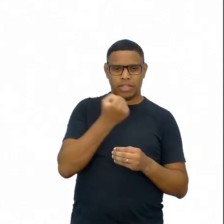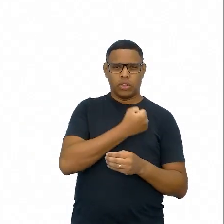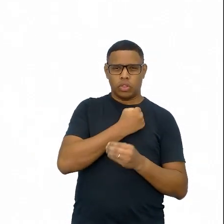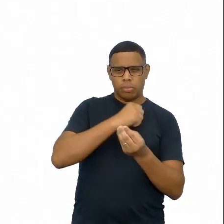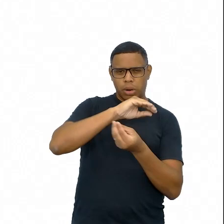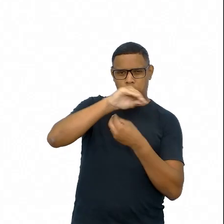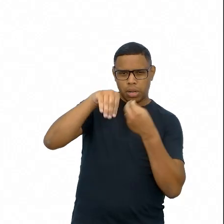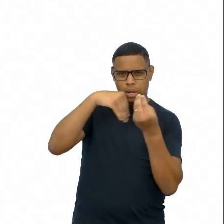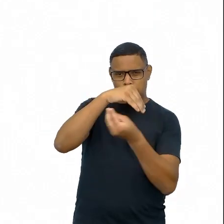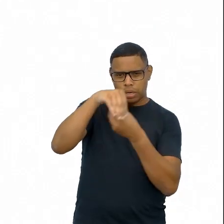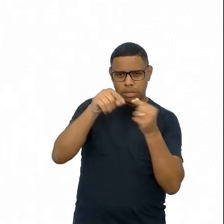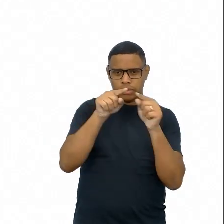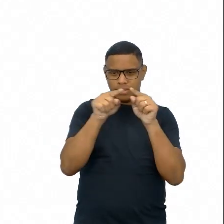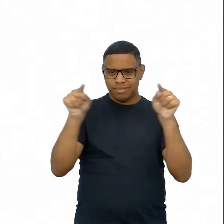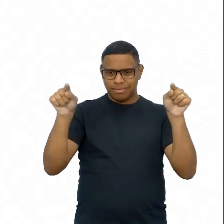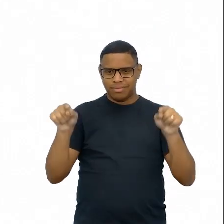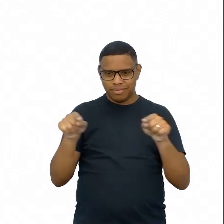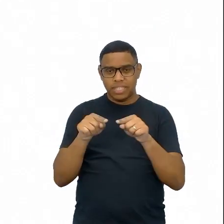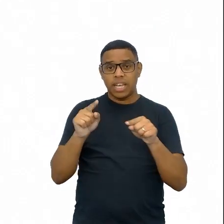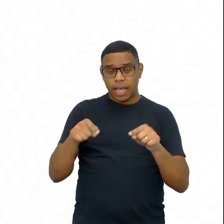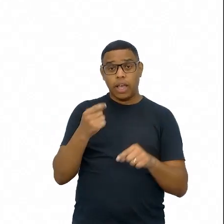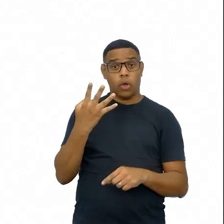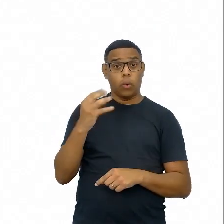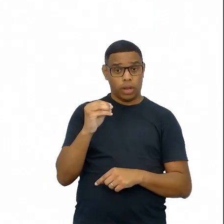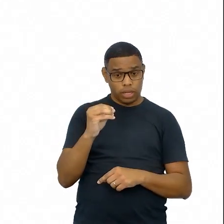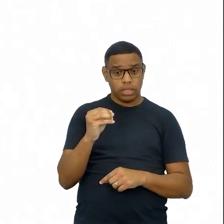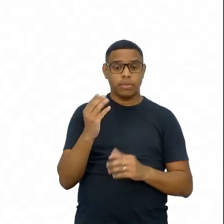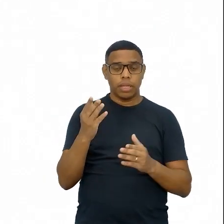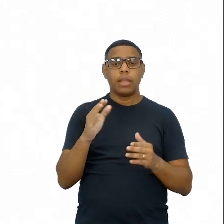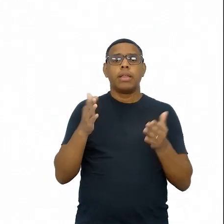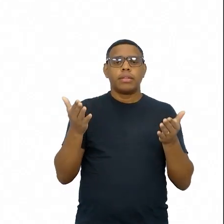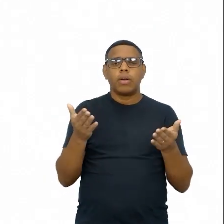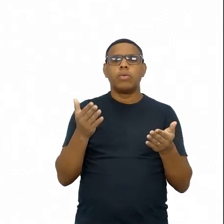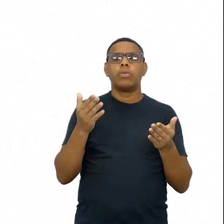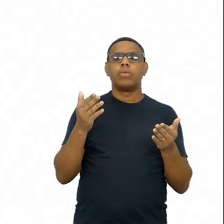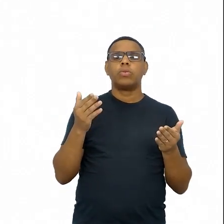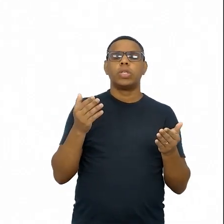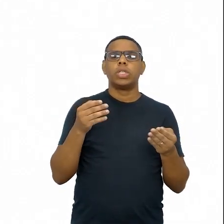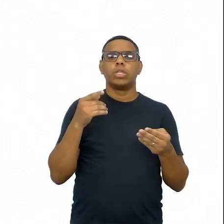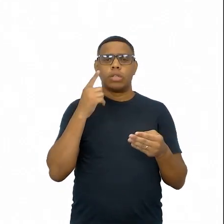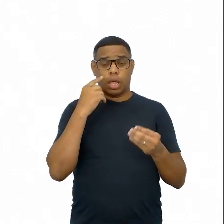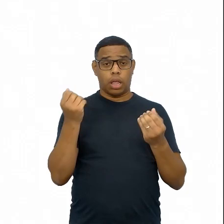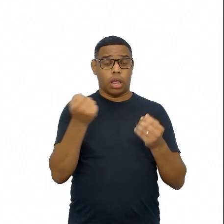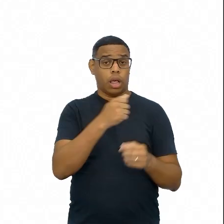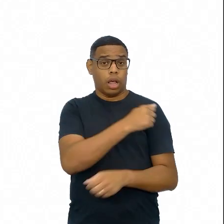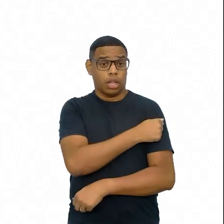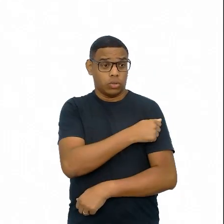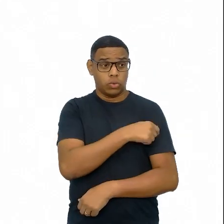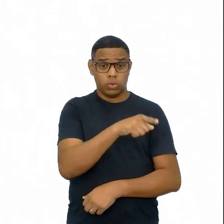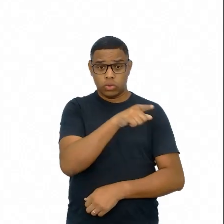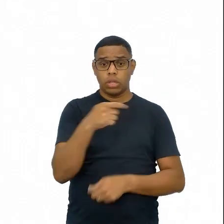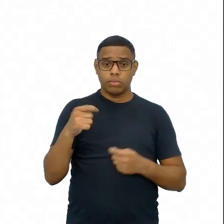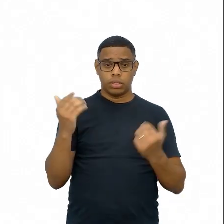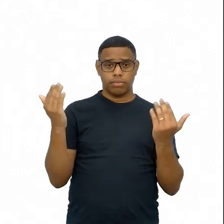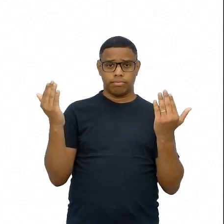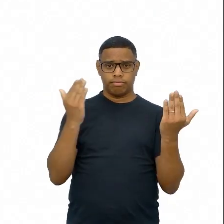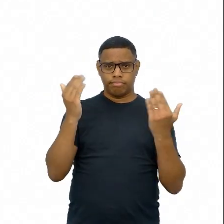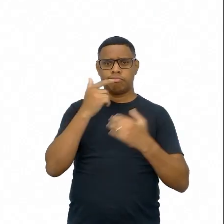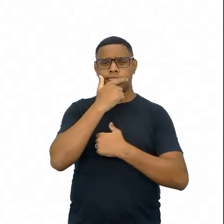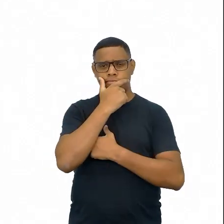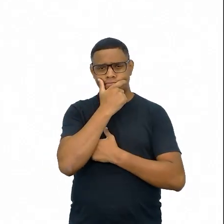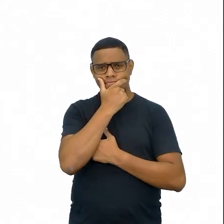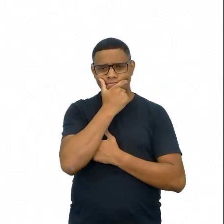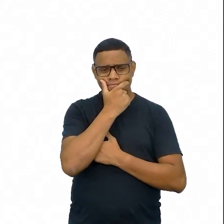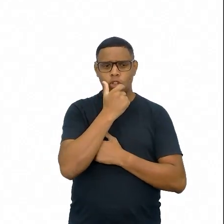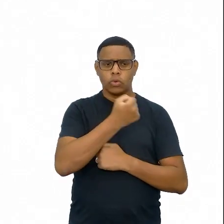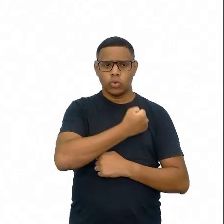da mesma dezena, né, 40, então, por esse motivo, para comparar, os estudantes eles precisam analisar